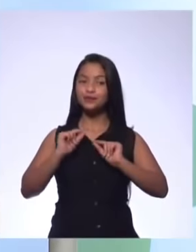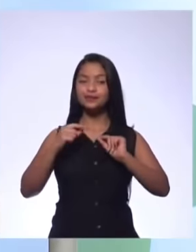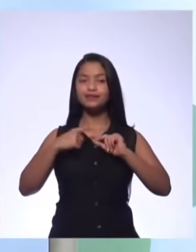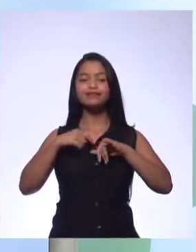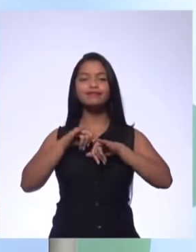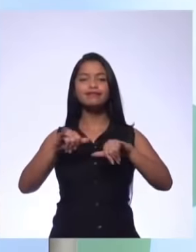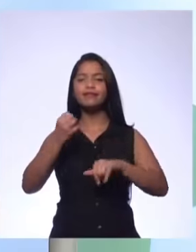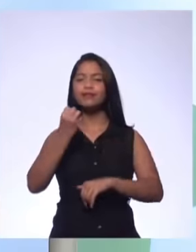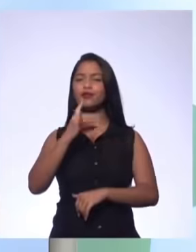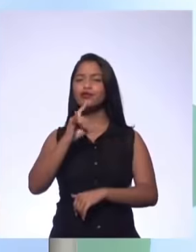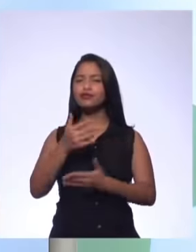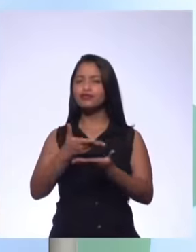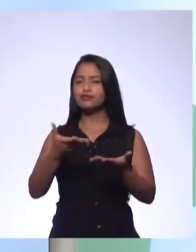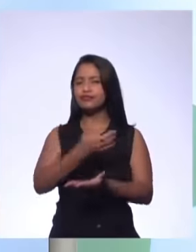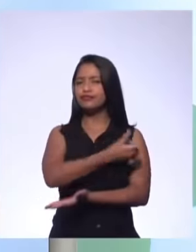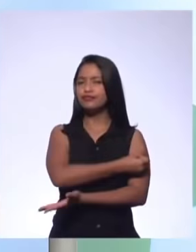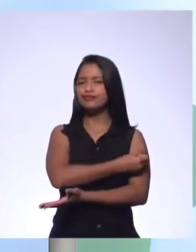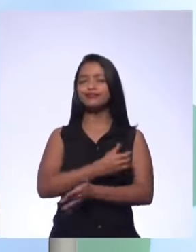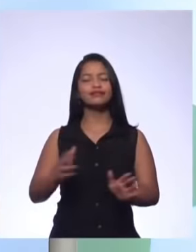sexto ano. Vou falar bom dia,